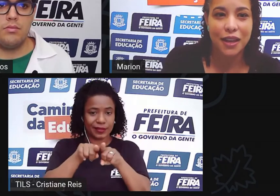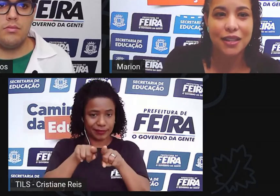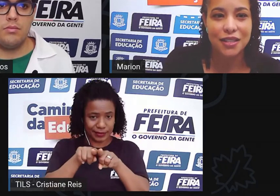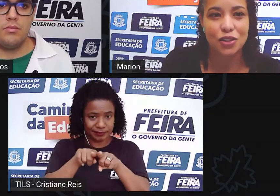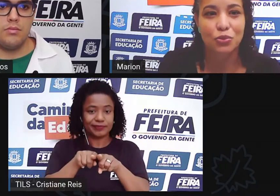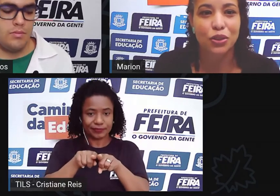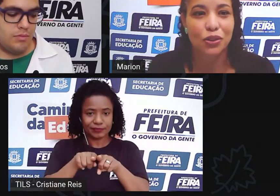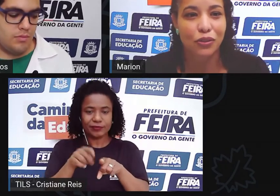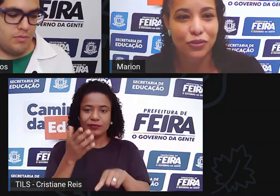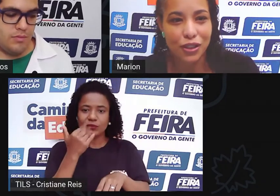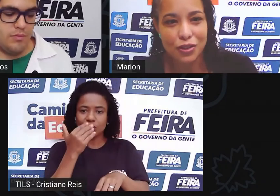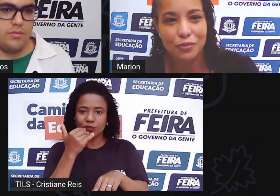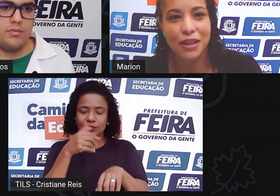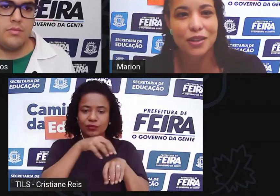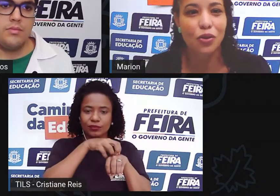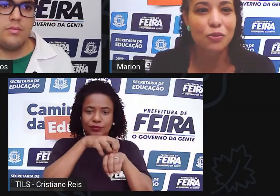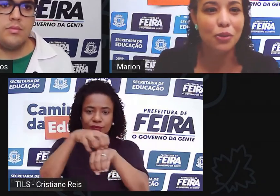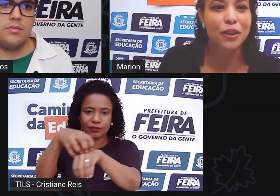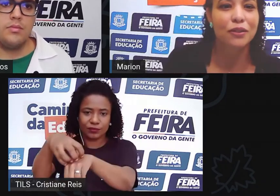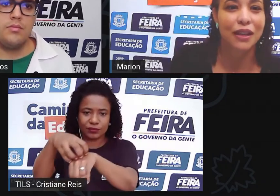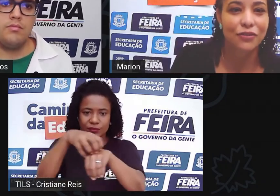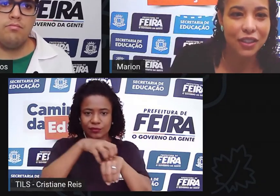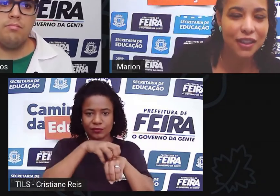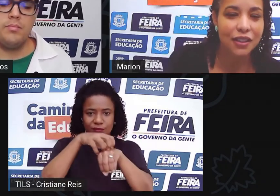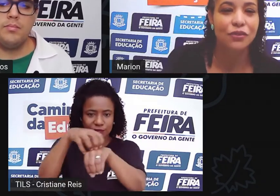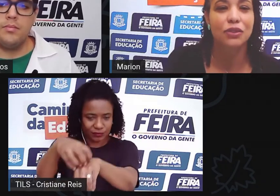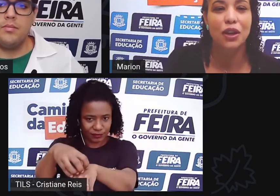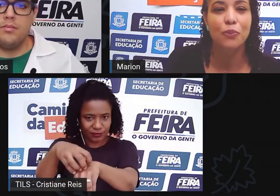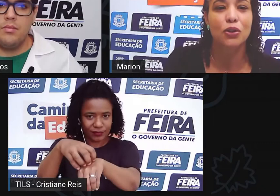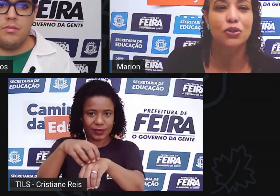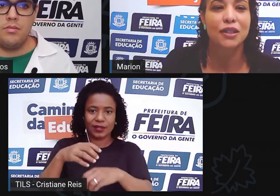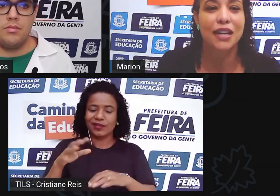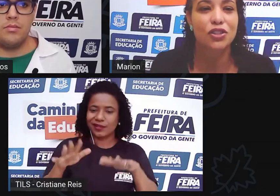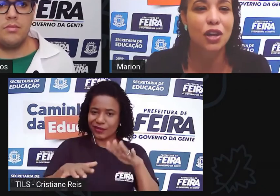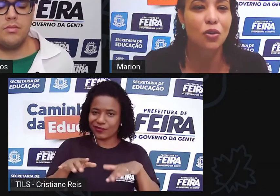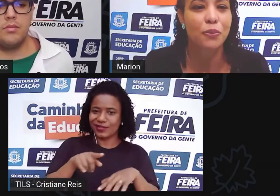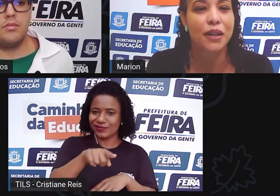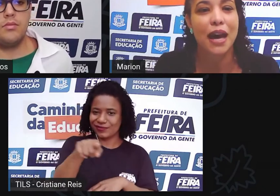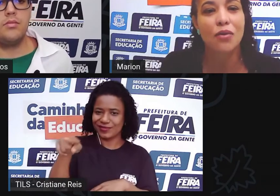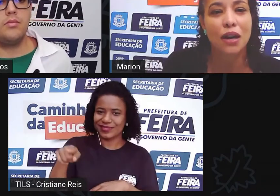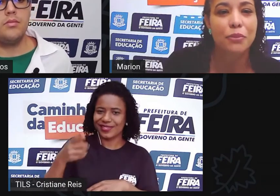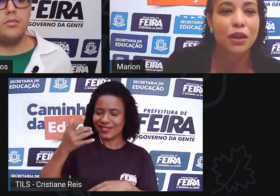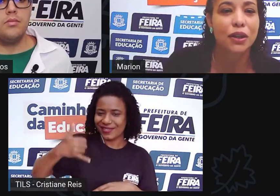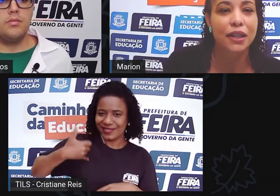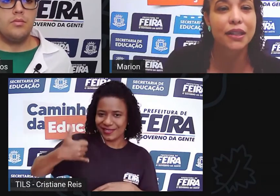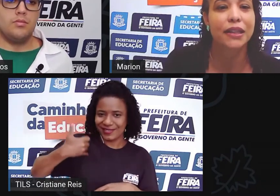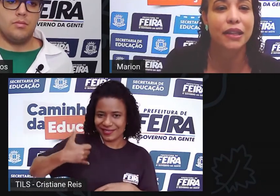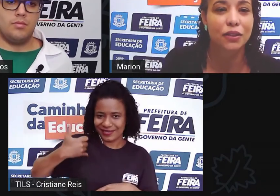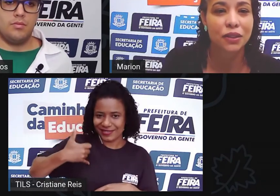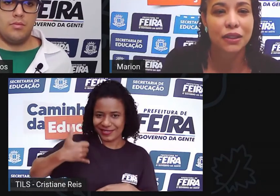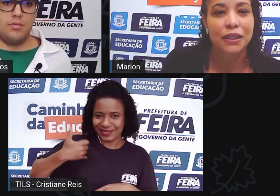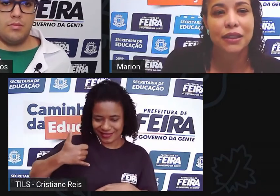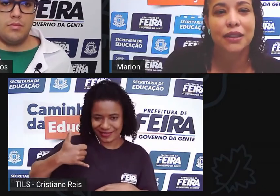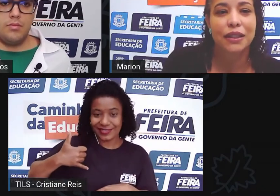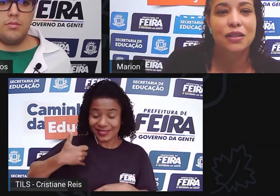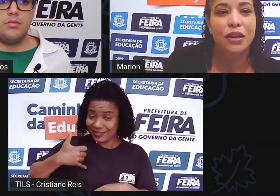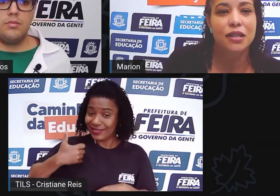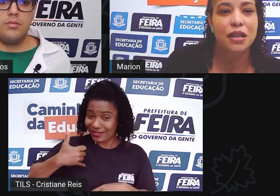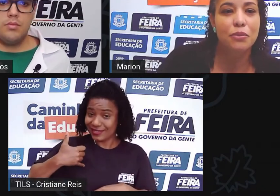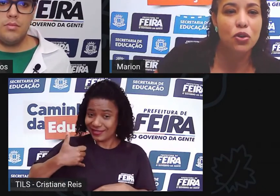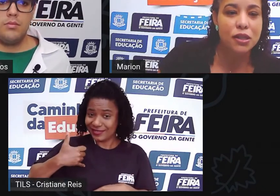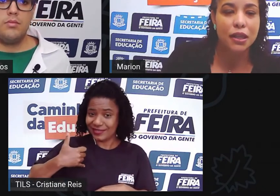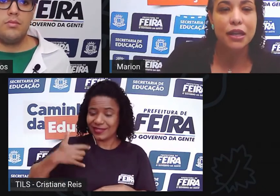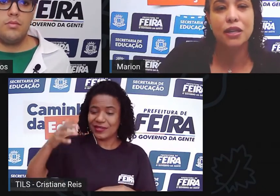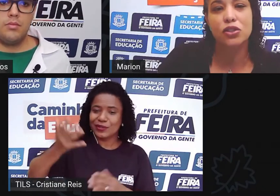meninos que ainda sejam muito novinhos, mas em algum momento da vida ainda vão ter a oportunidade de acompanhar um caminhão graneleiro, que são